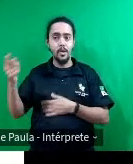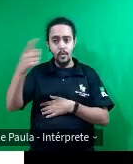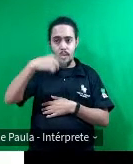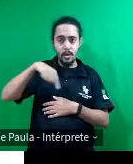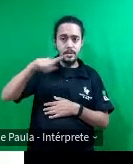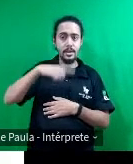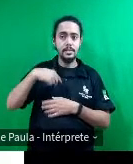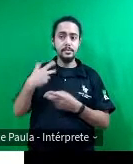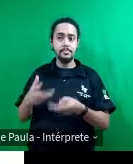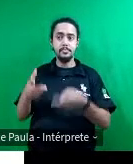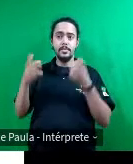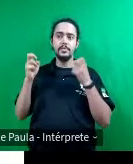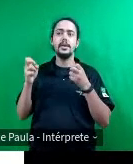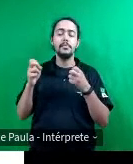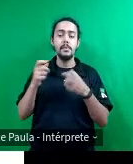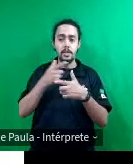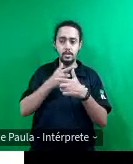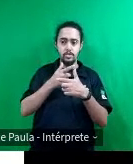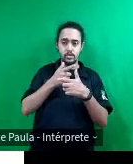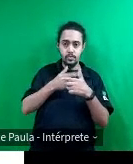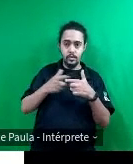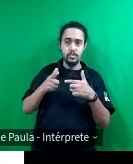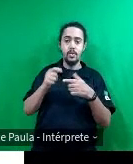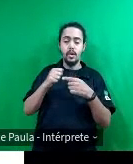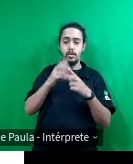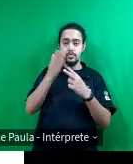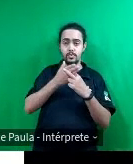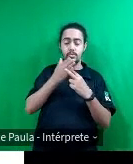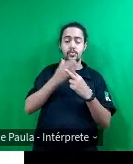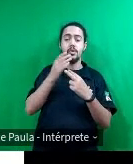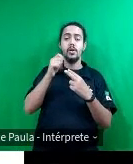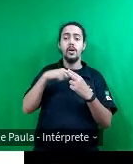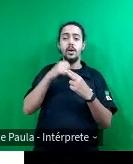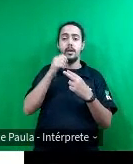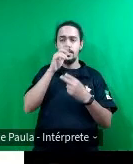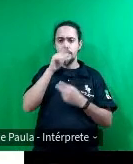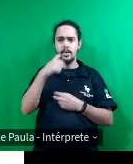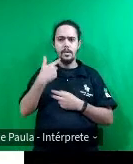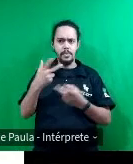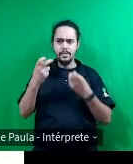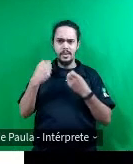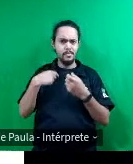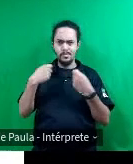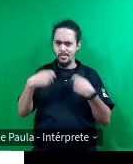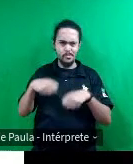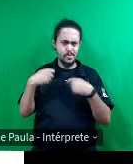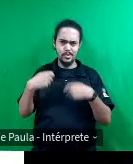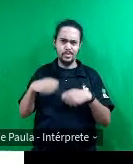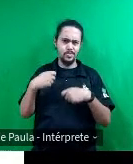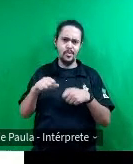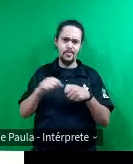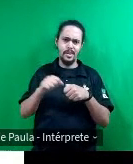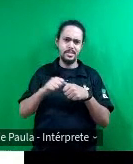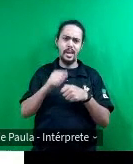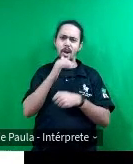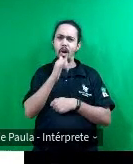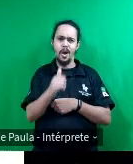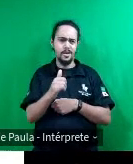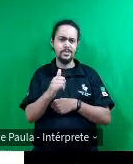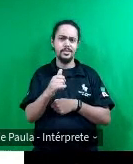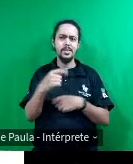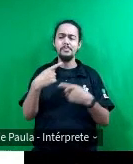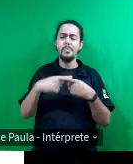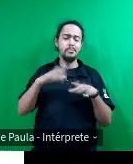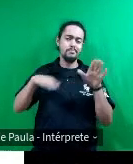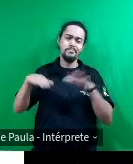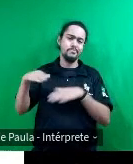de tensão, aqui no slide anterior, eu não fiz essa etapa do cálculo da corrente que circula por aqui. Porque às vezes não te interessa